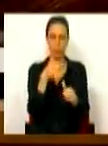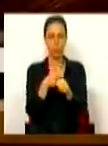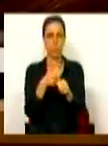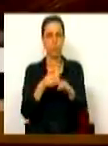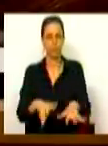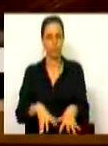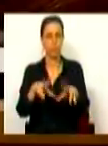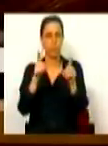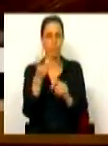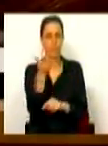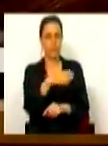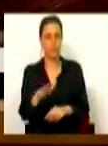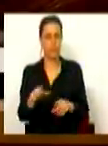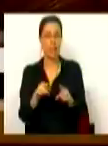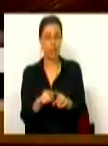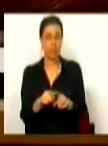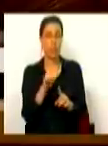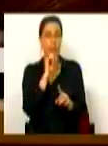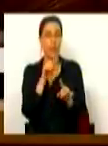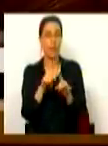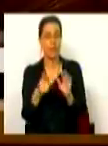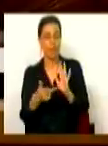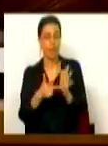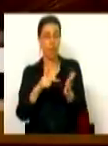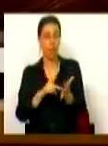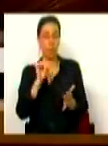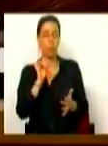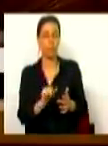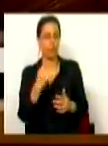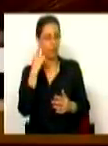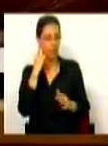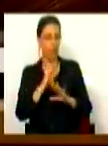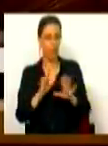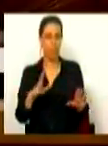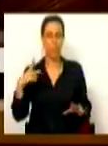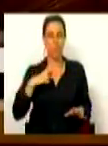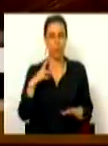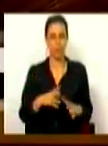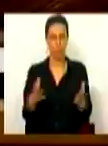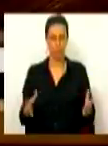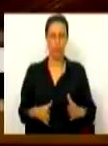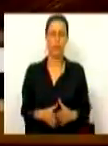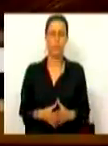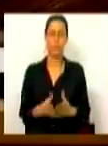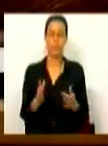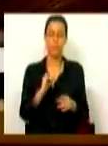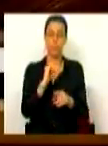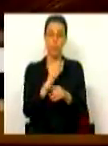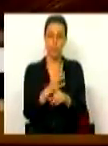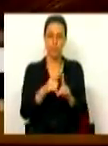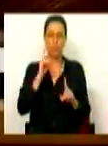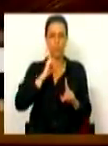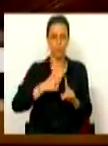o desenvolvimento científico e a capacidade tecnológica instalada em Portugal. Outro